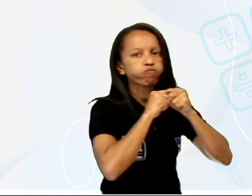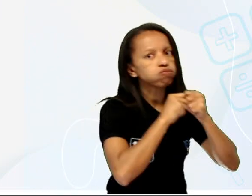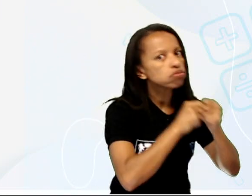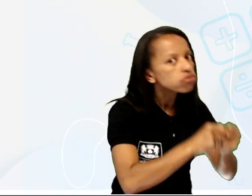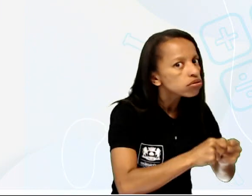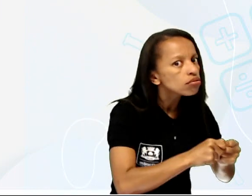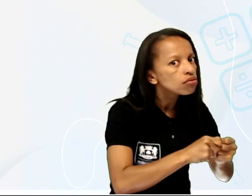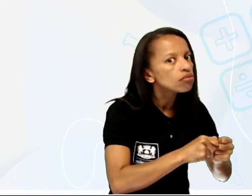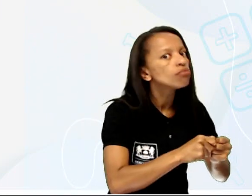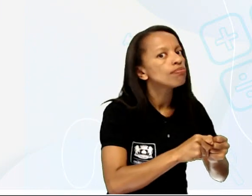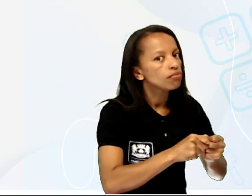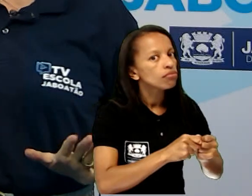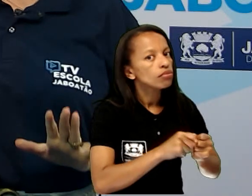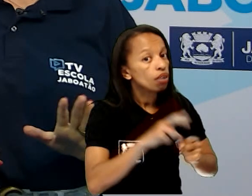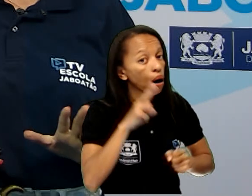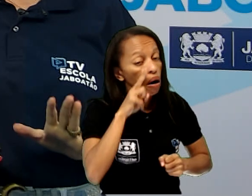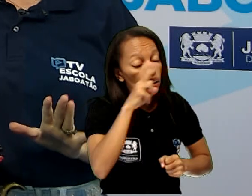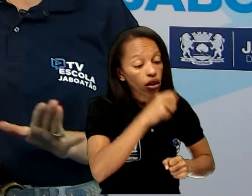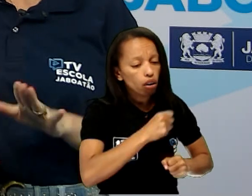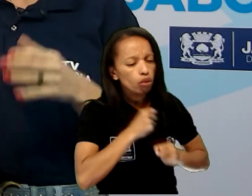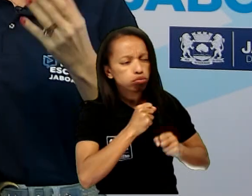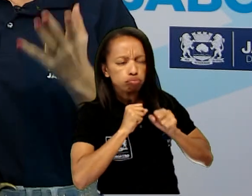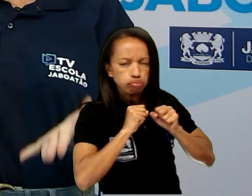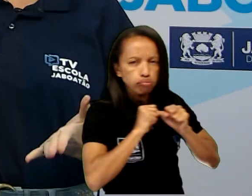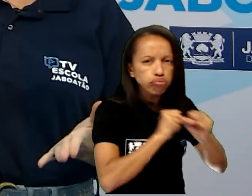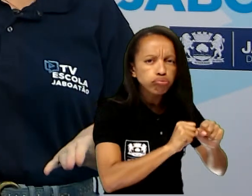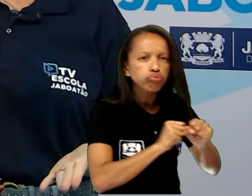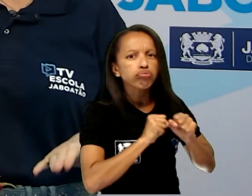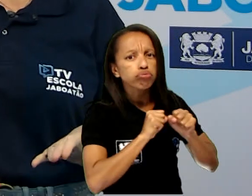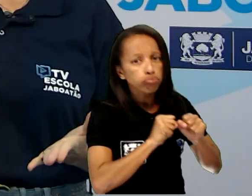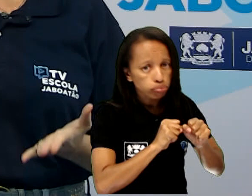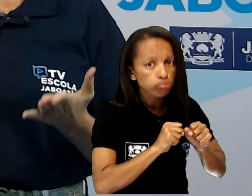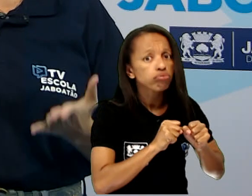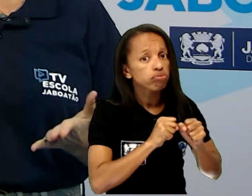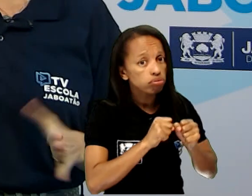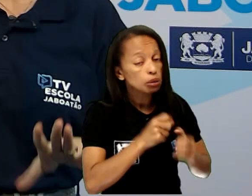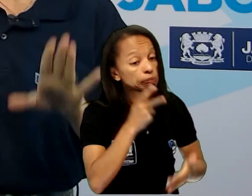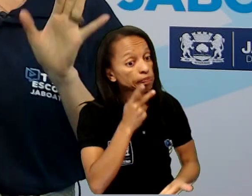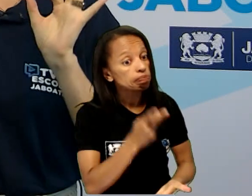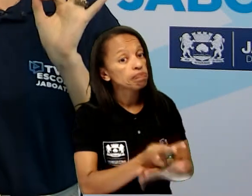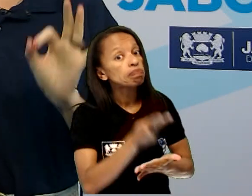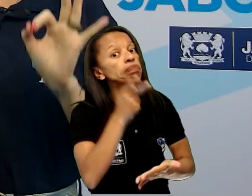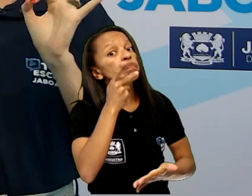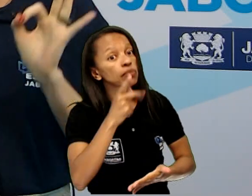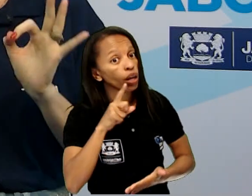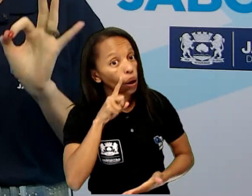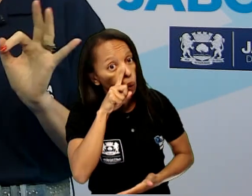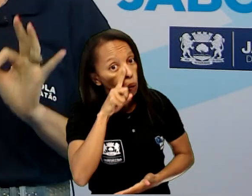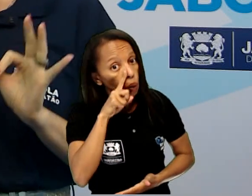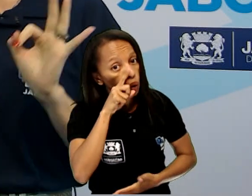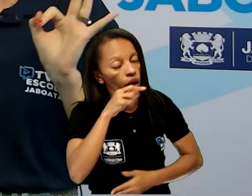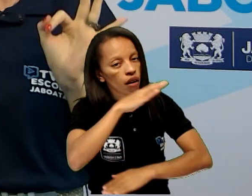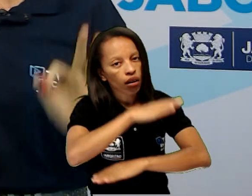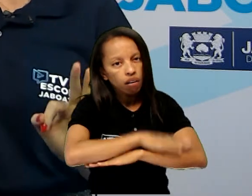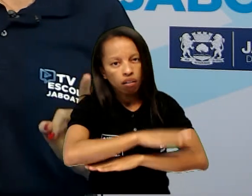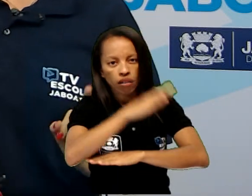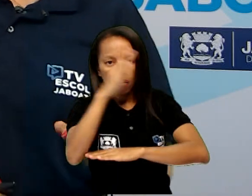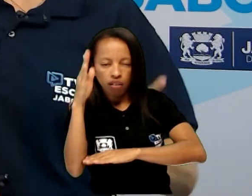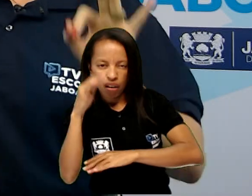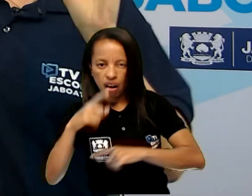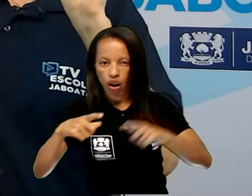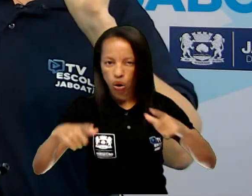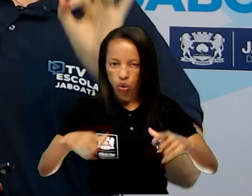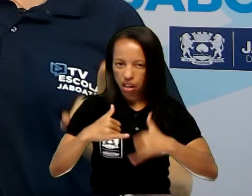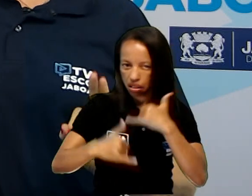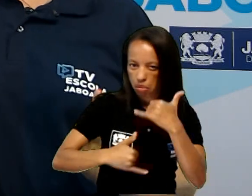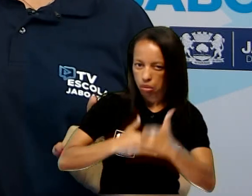aquela força que você está colocando ali e causar um acidente grave. Janela não é lugar de criança brincar.